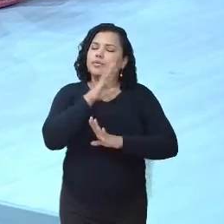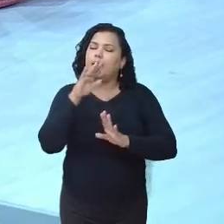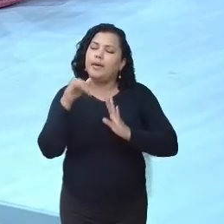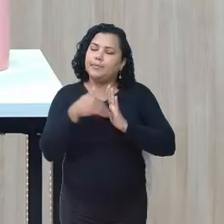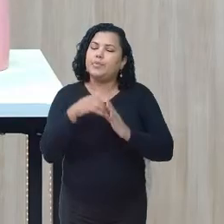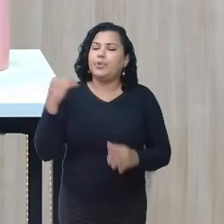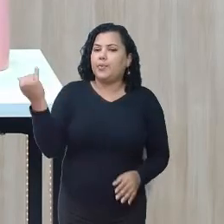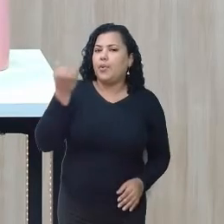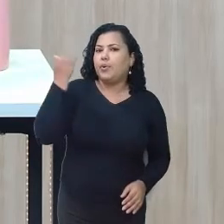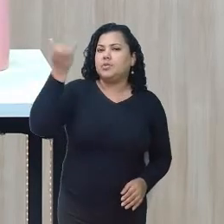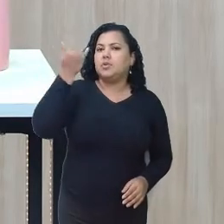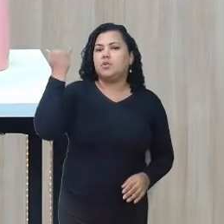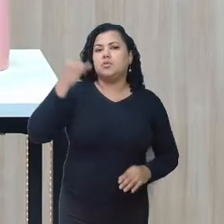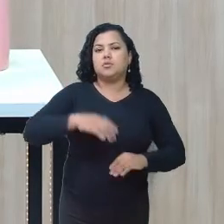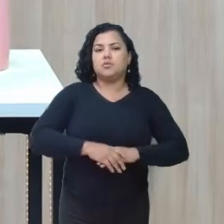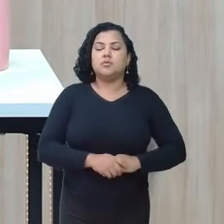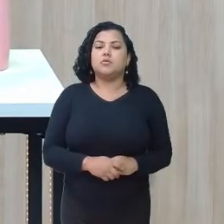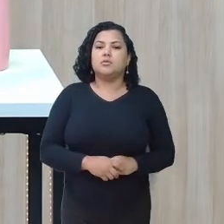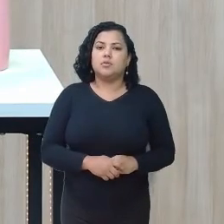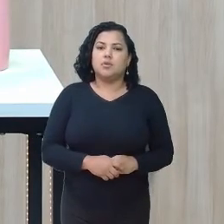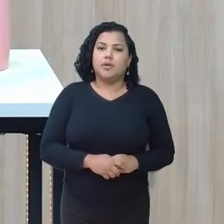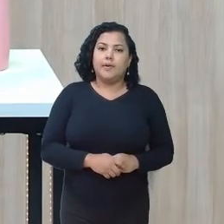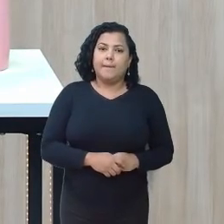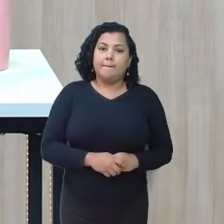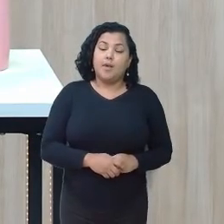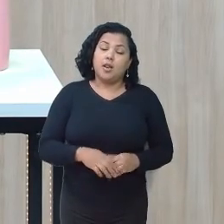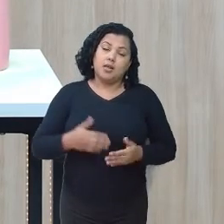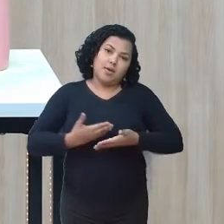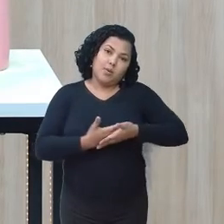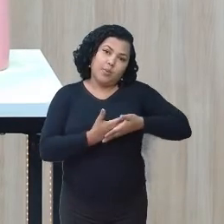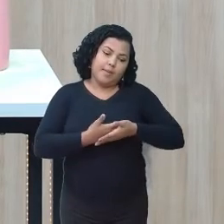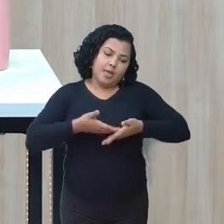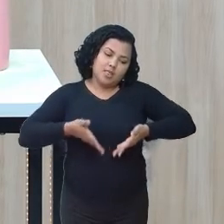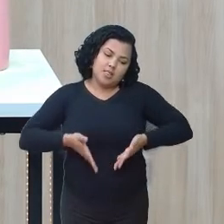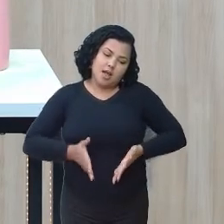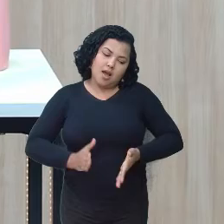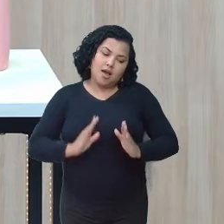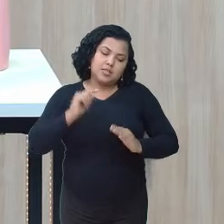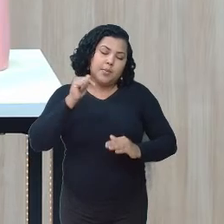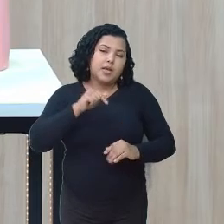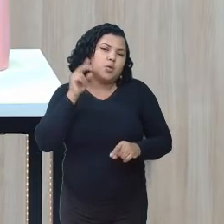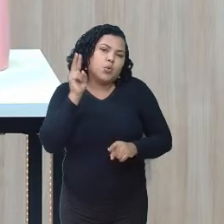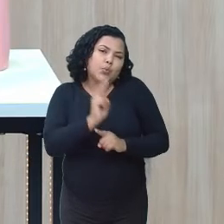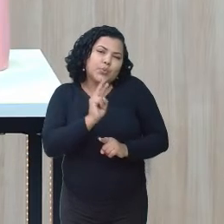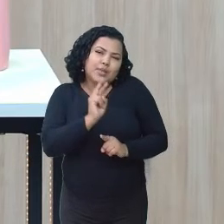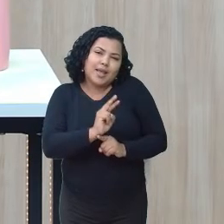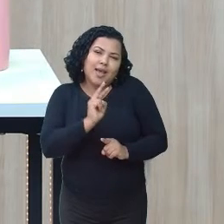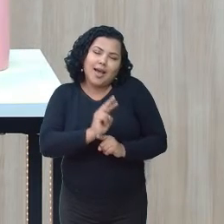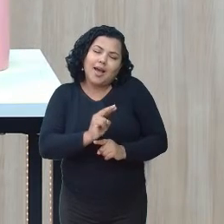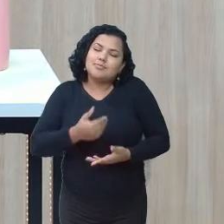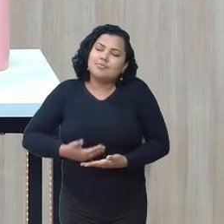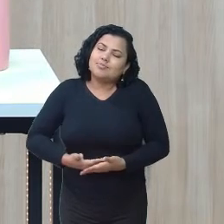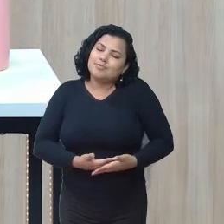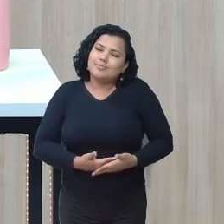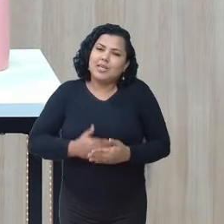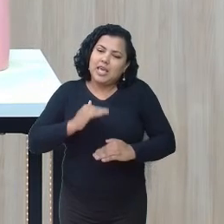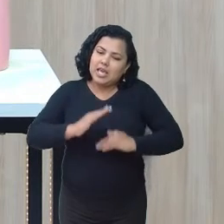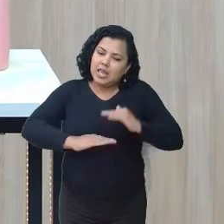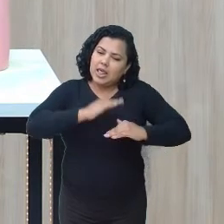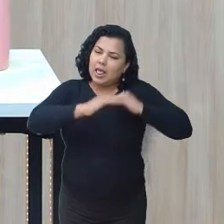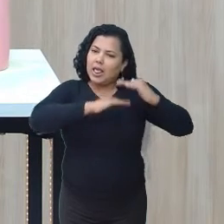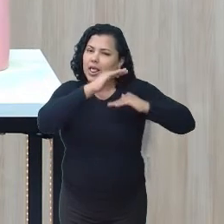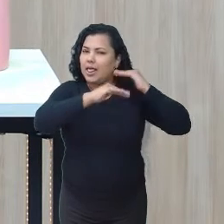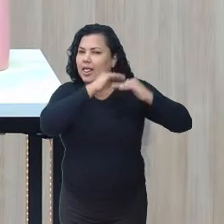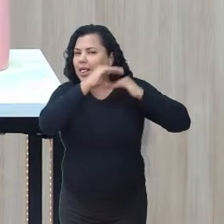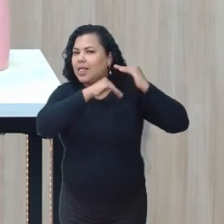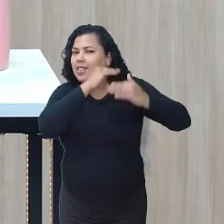importância para que o bebê nasça, para que ele seja nutrido, né? E cresça com